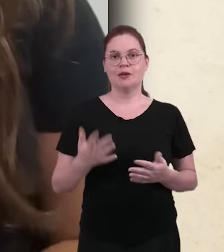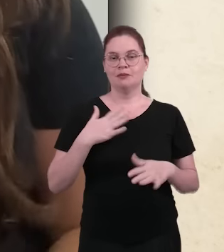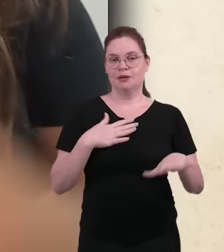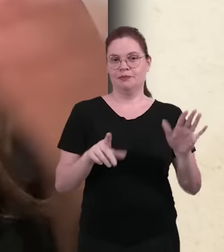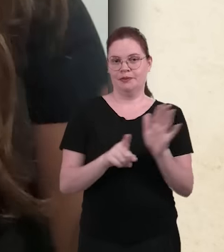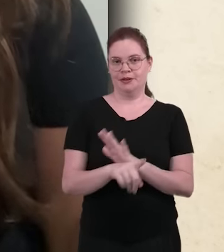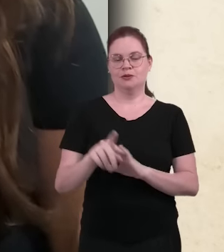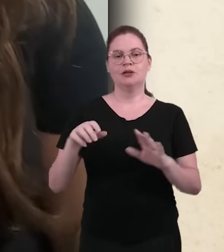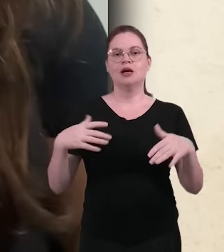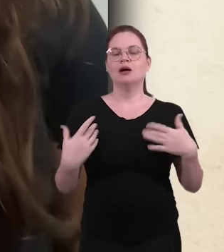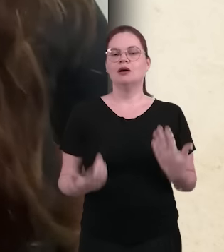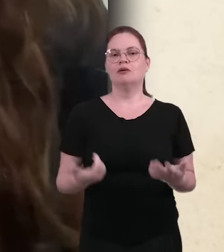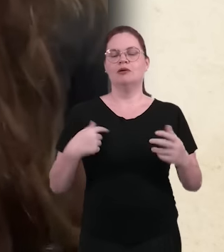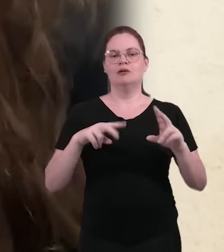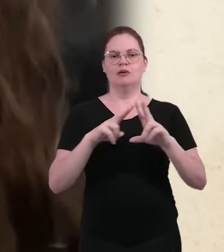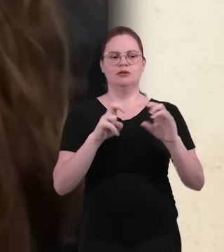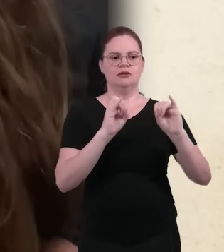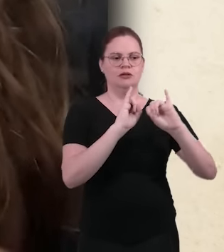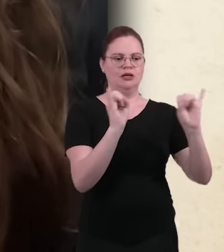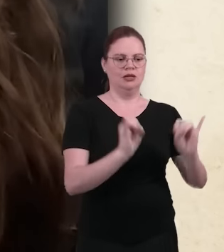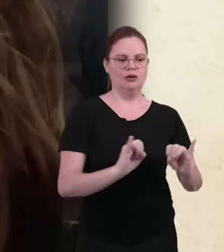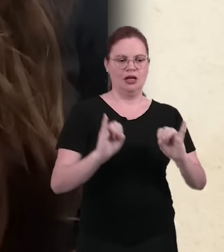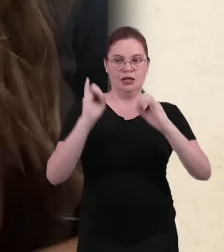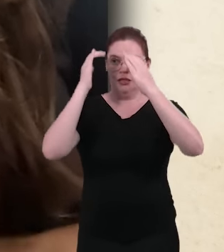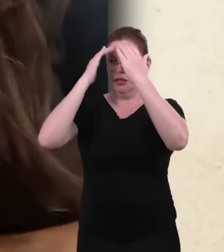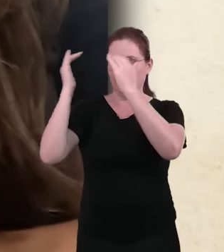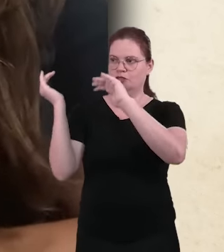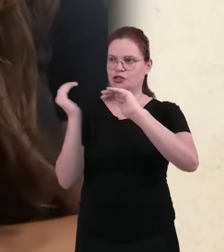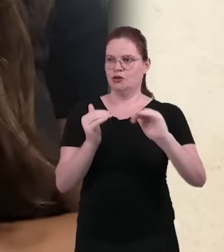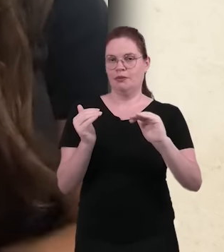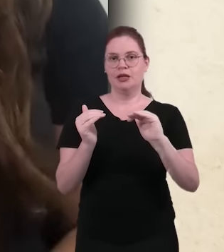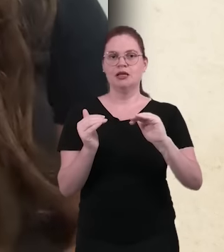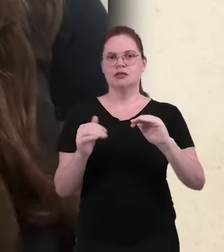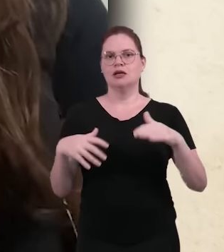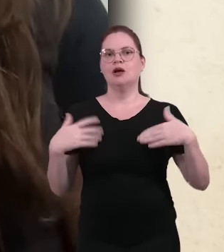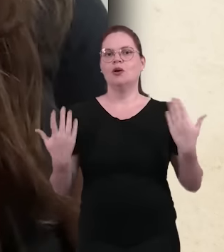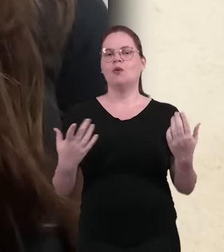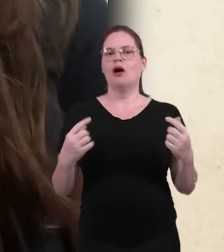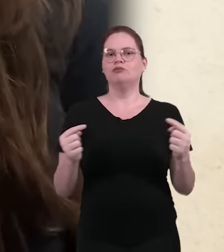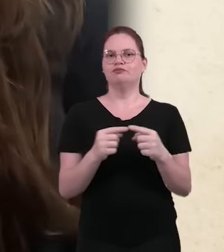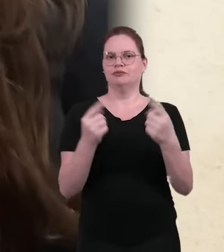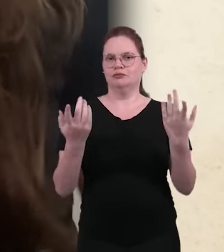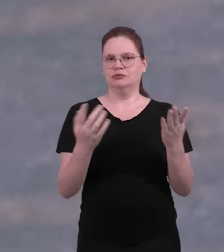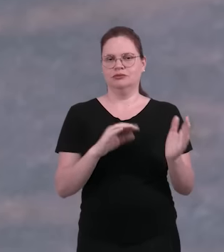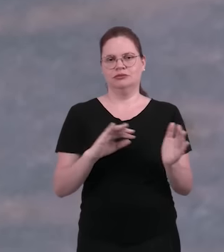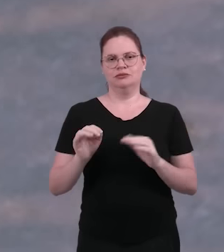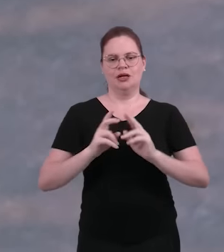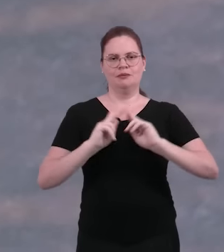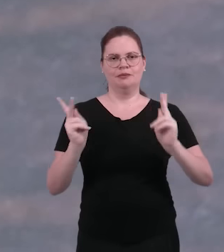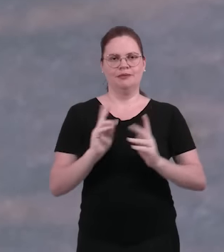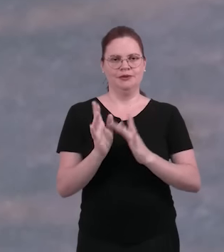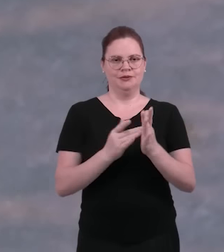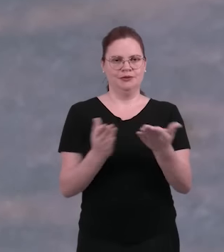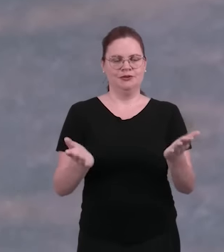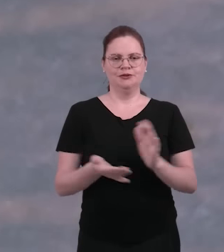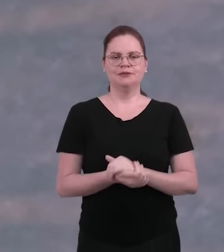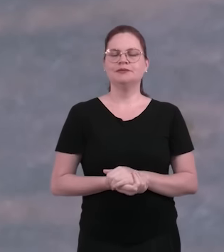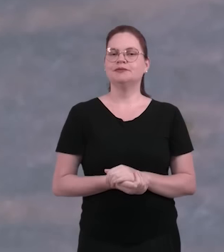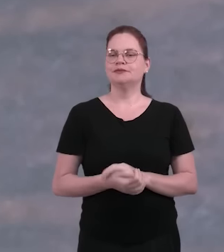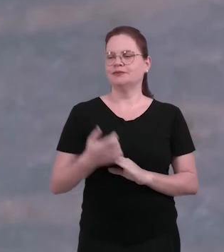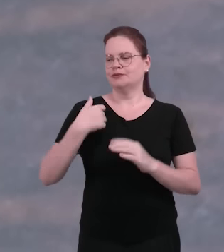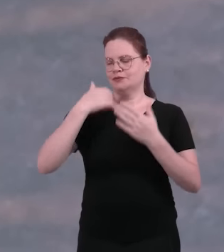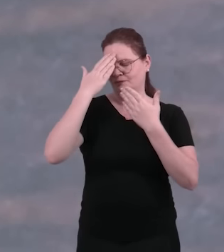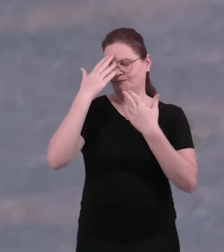é, qual a relação entre a idolatria e a desobediência à palavra? A paz do Senhor Jesus. Amém, Annalise. Obrigado por